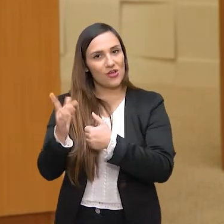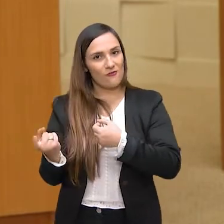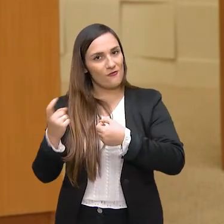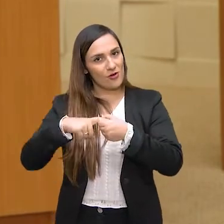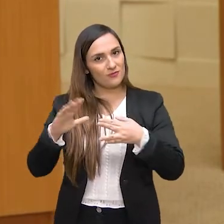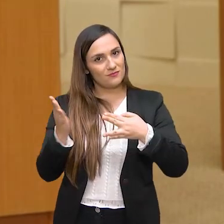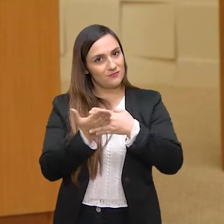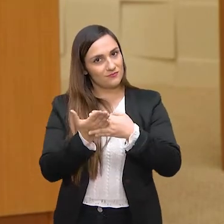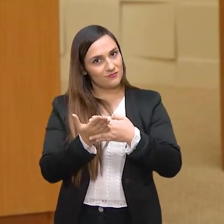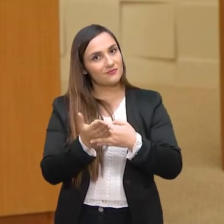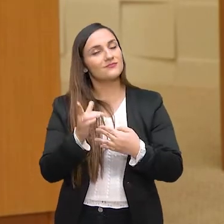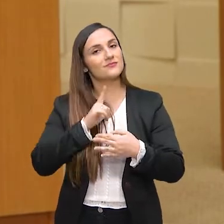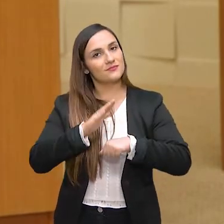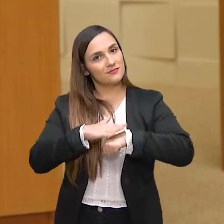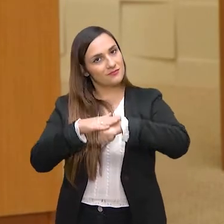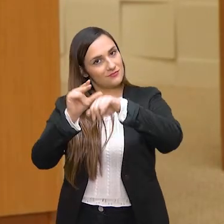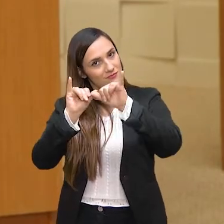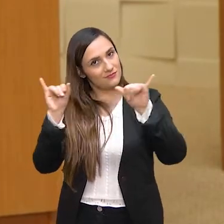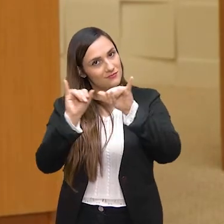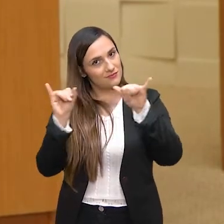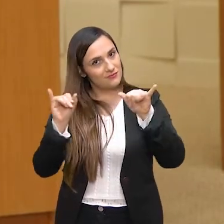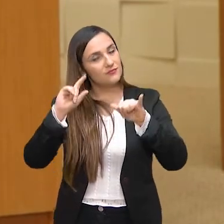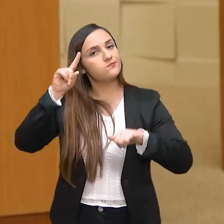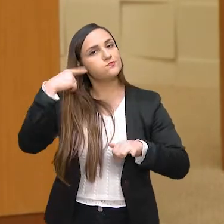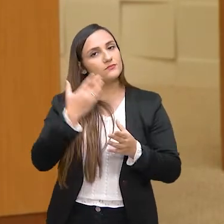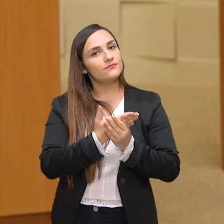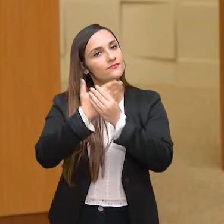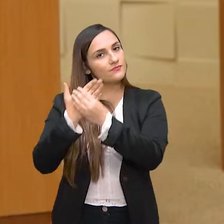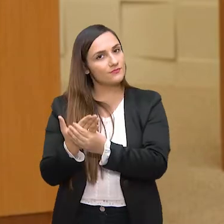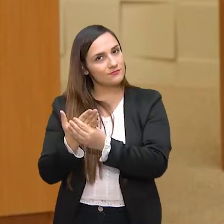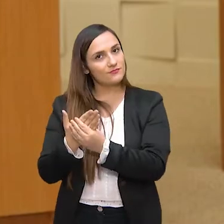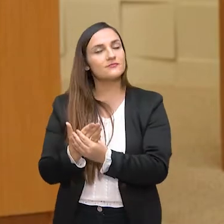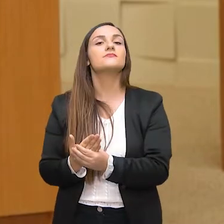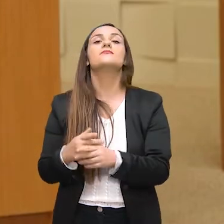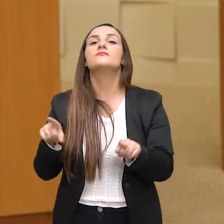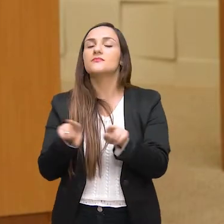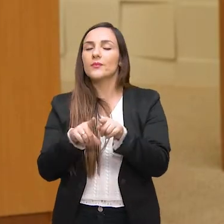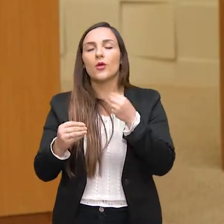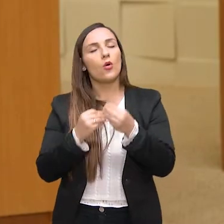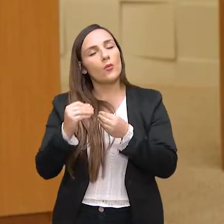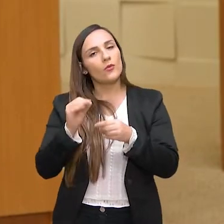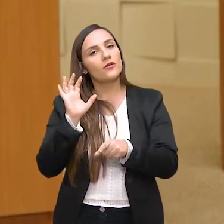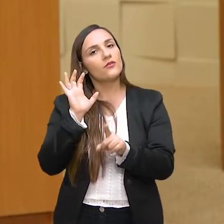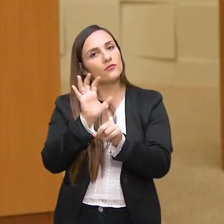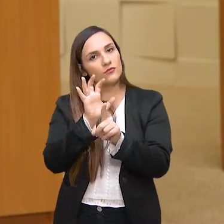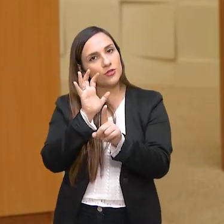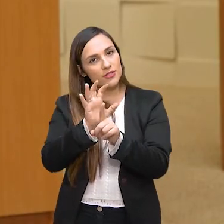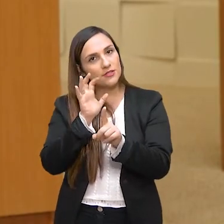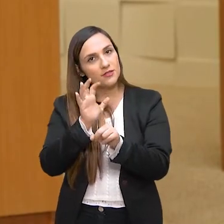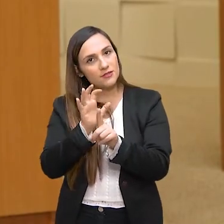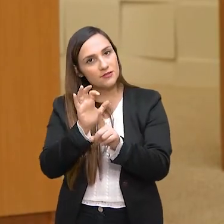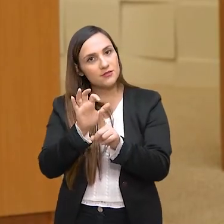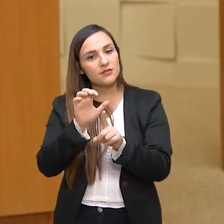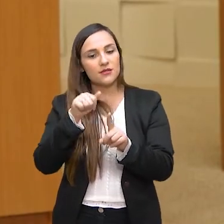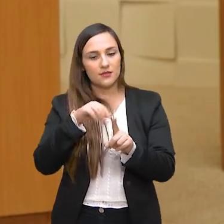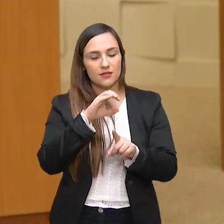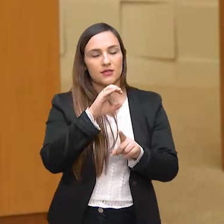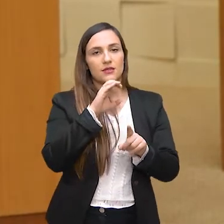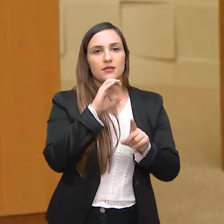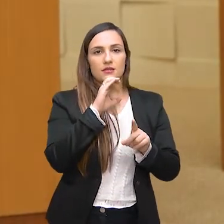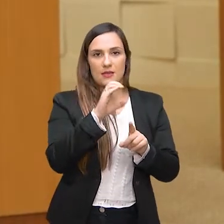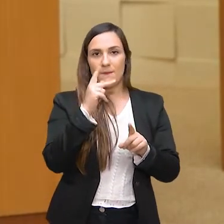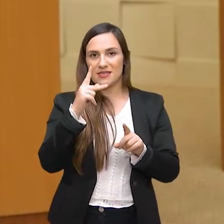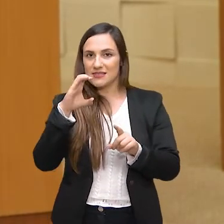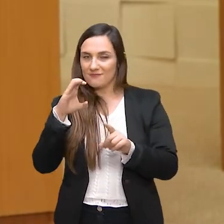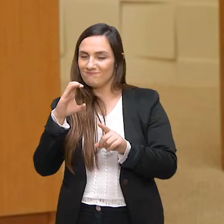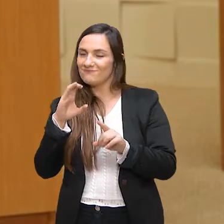no próximo bloco tem mais informação sobre direito processual e o impacto das mudanças no Código de Processo